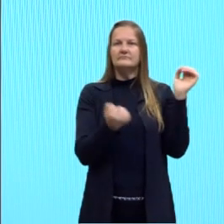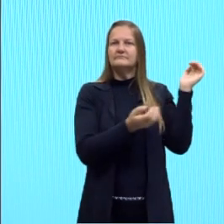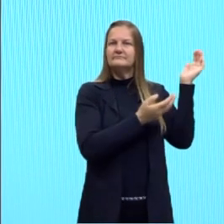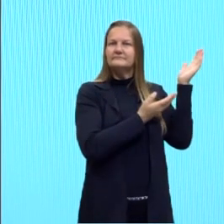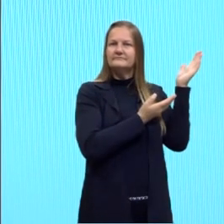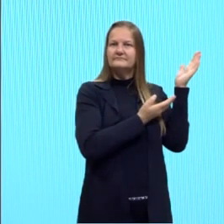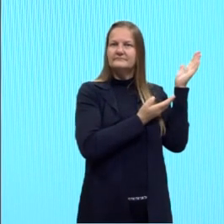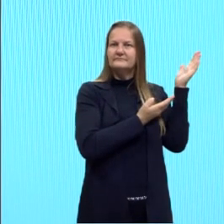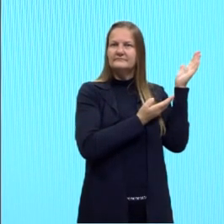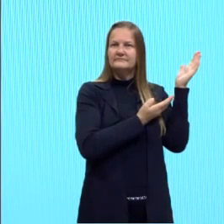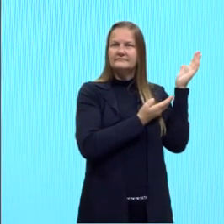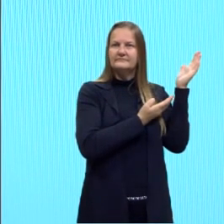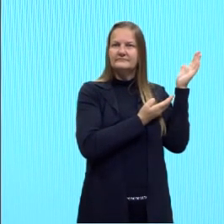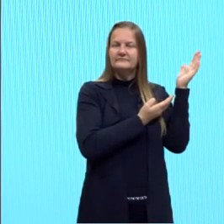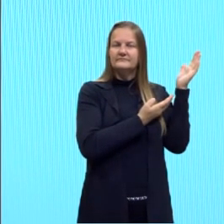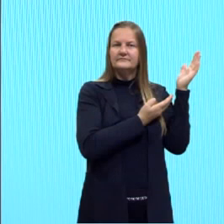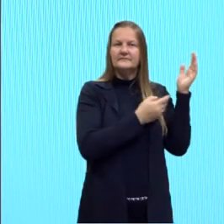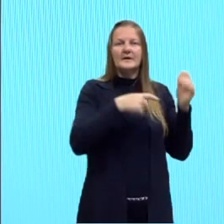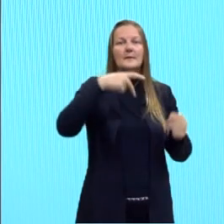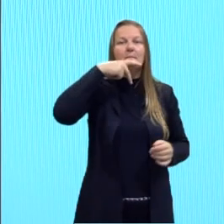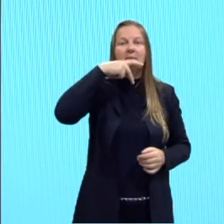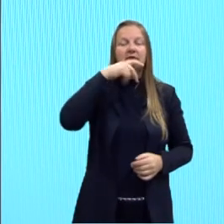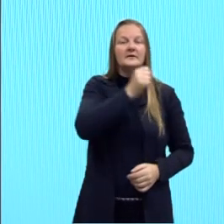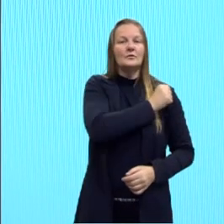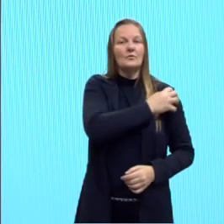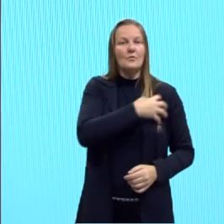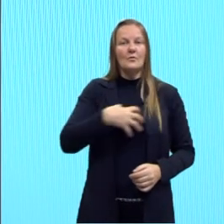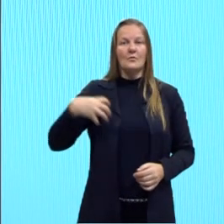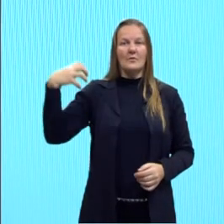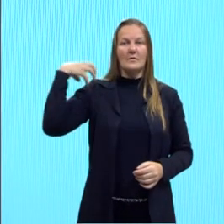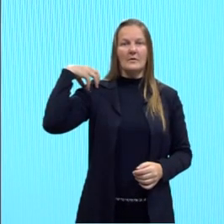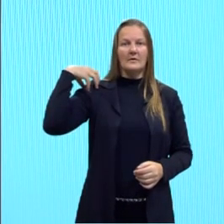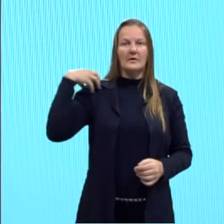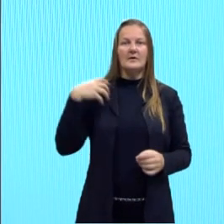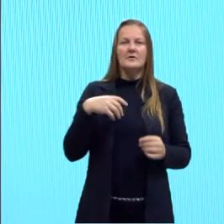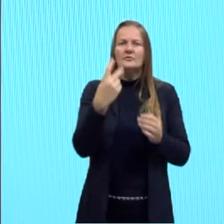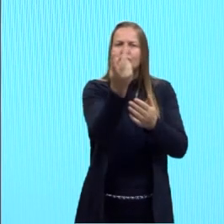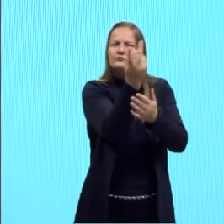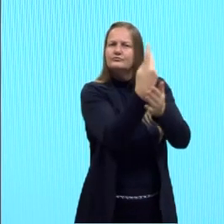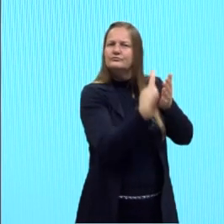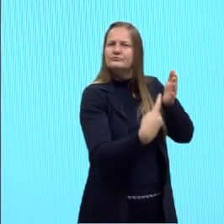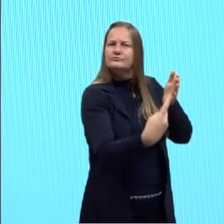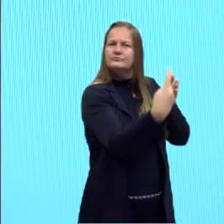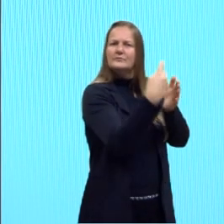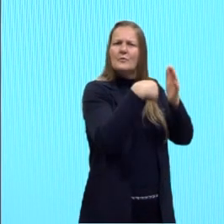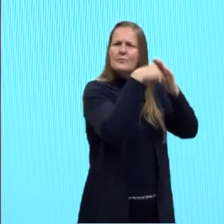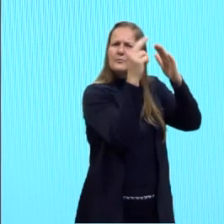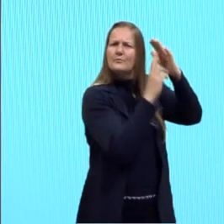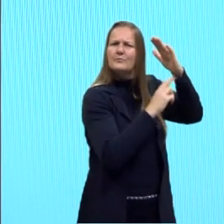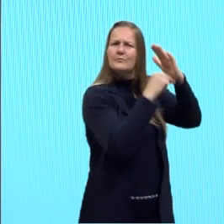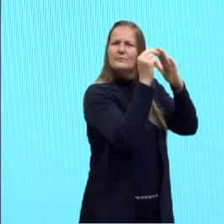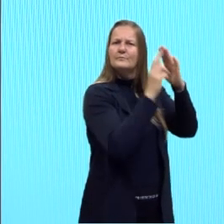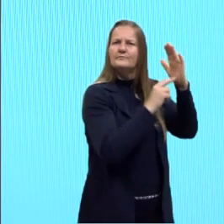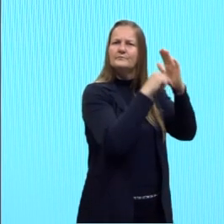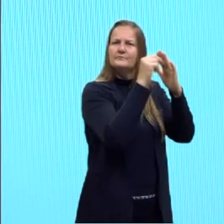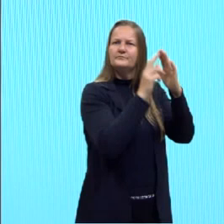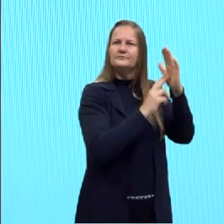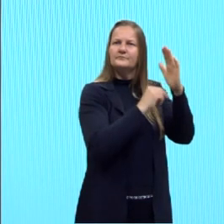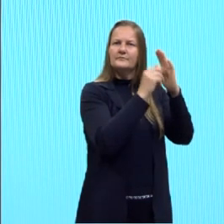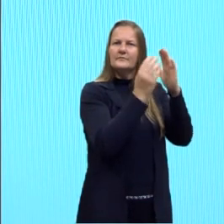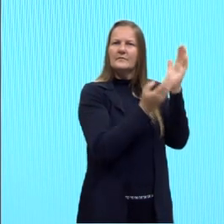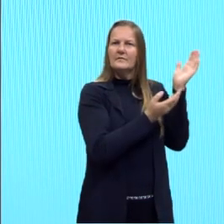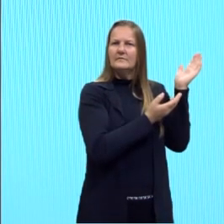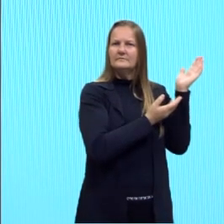no centro da imagem Platão e Aristóteles né e ao redor ele todo uma composição que a gente consegue